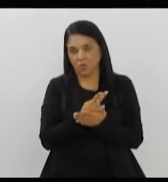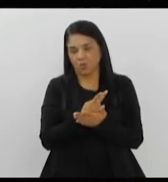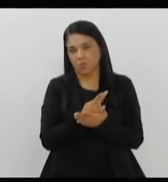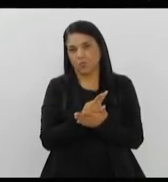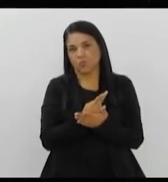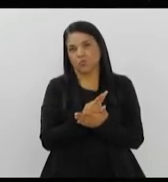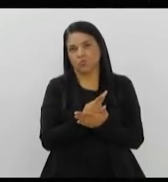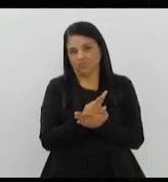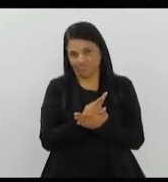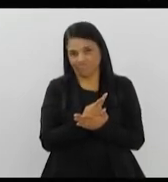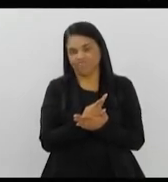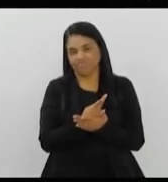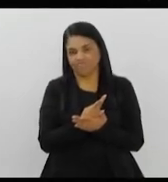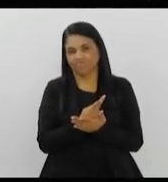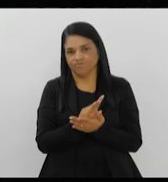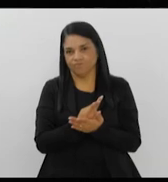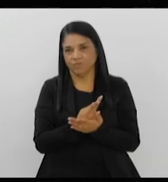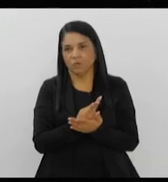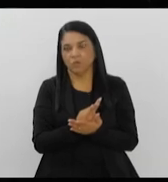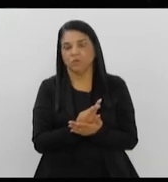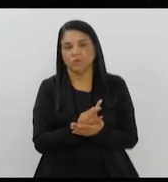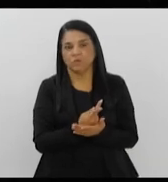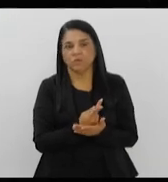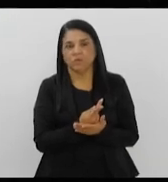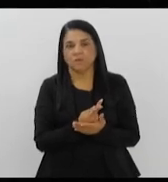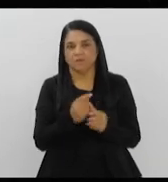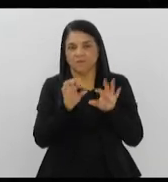concurso, e uma delas